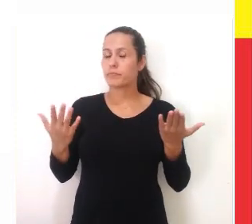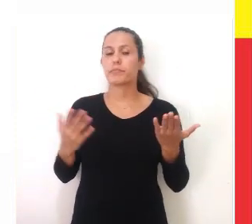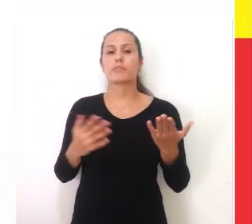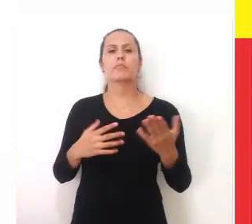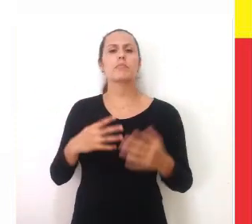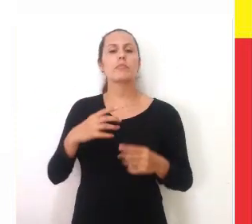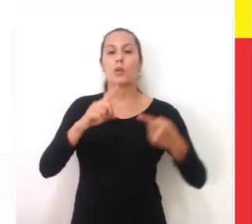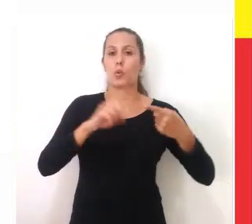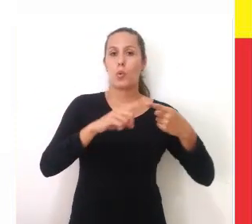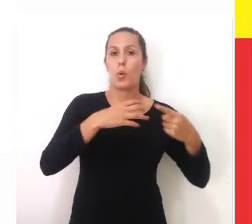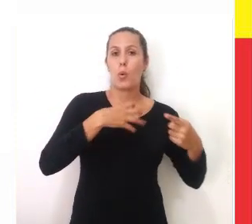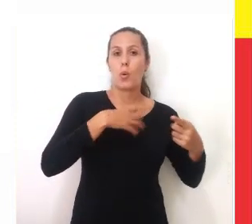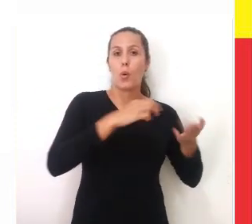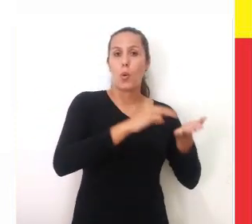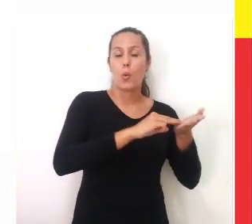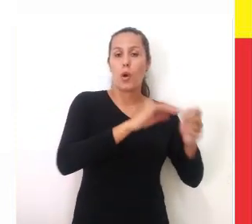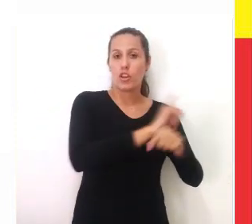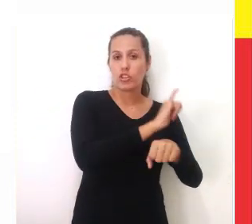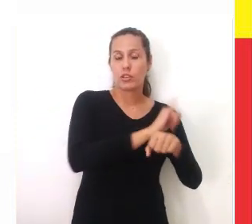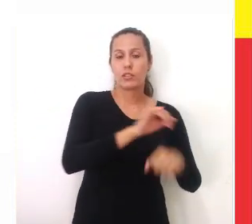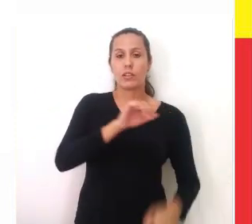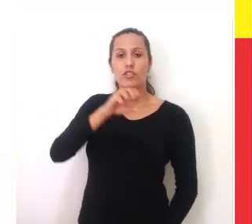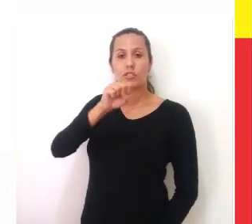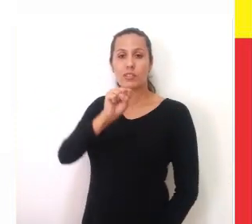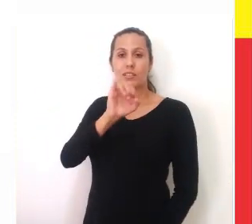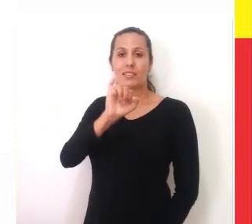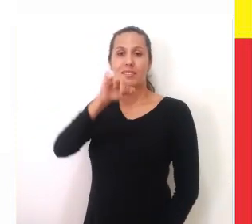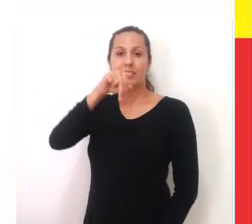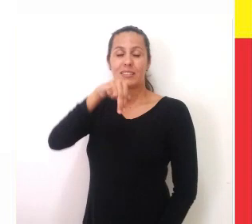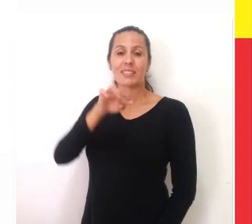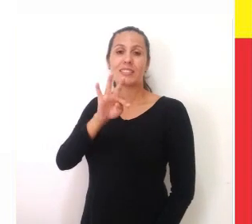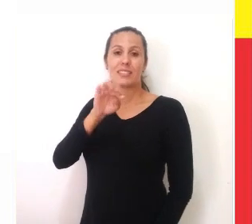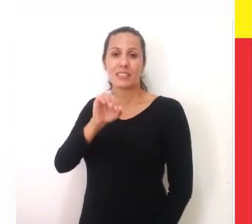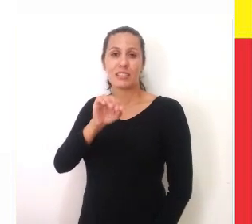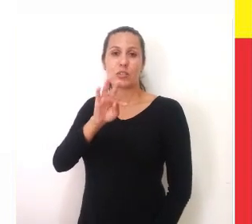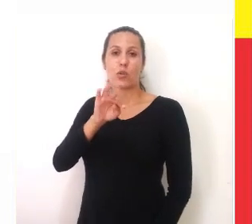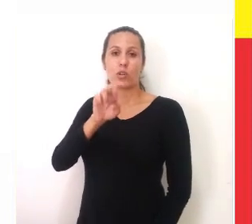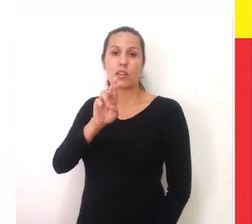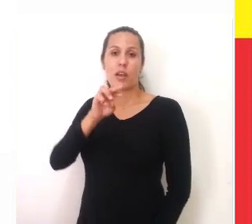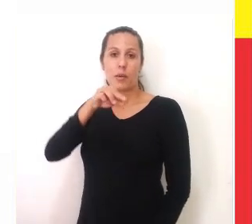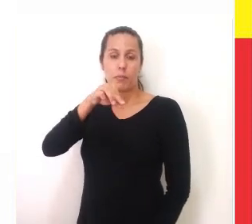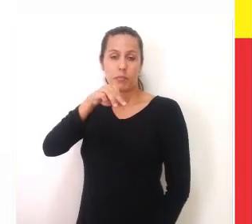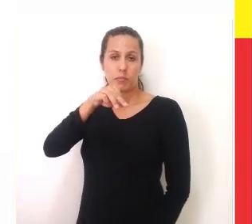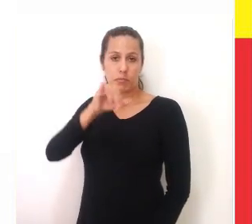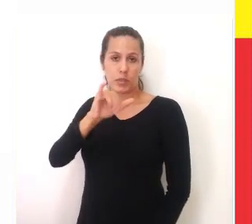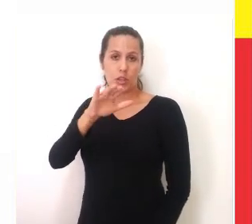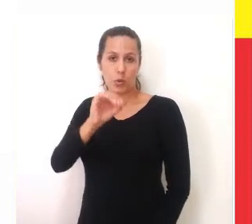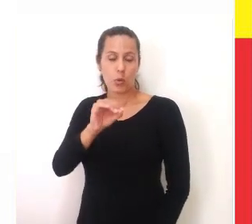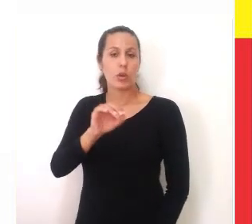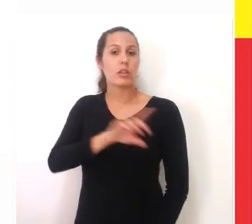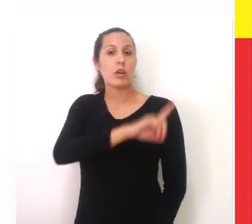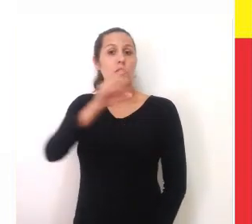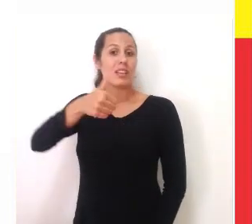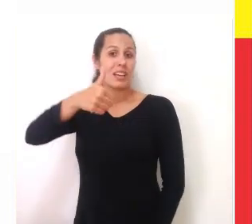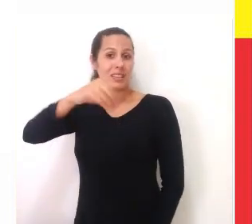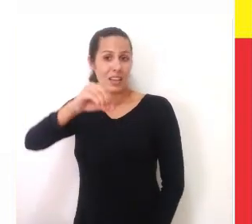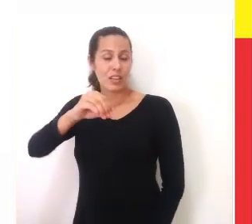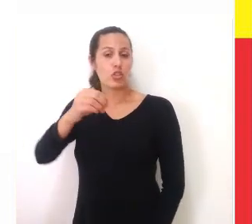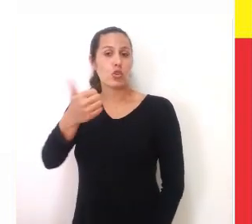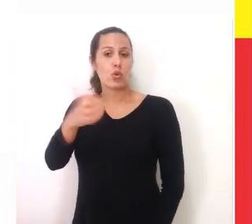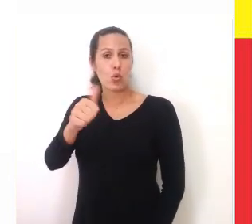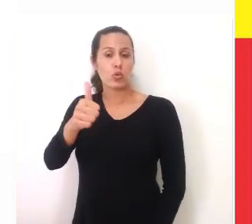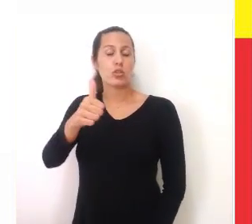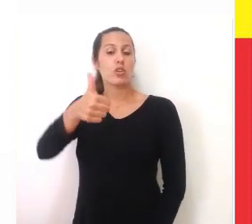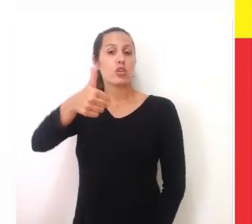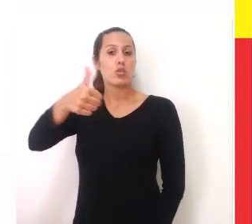método sintotérmico significa que dia 10, dia 11,